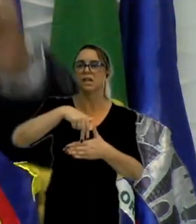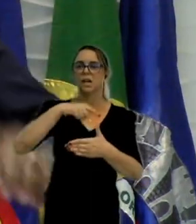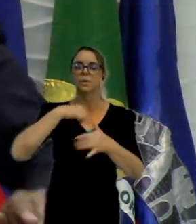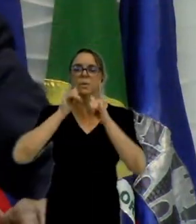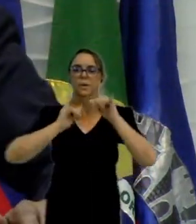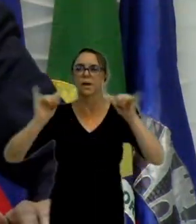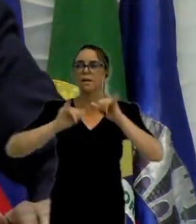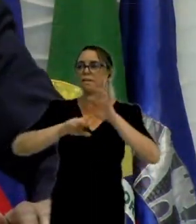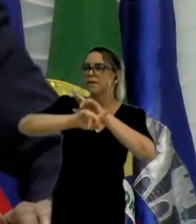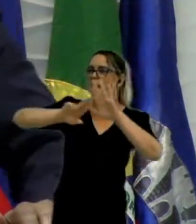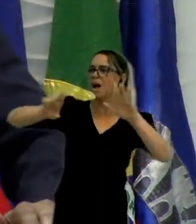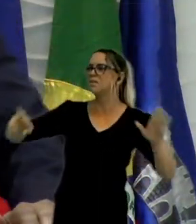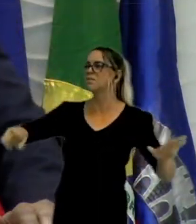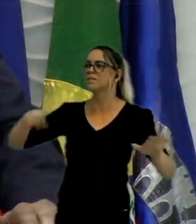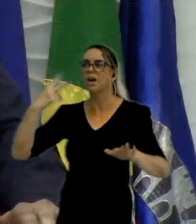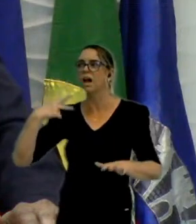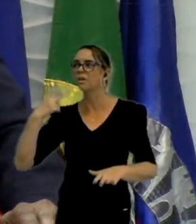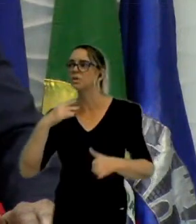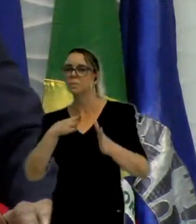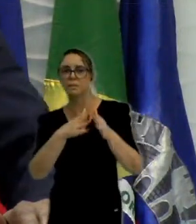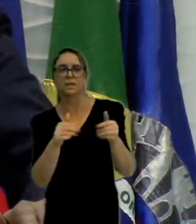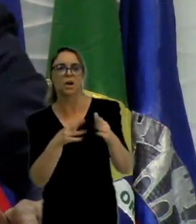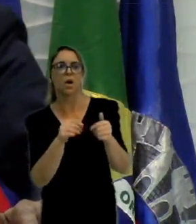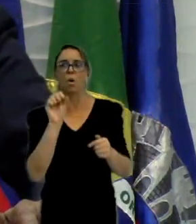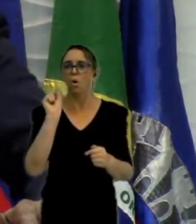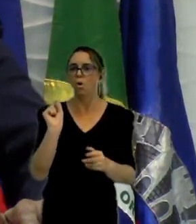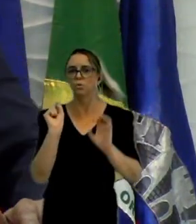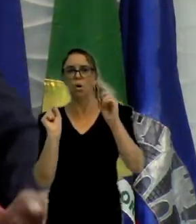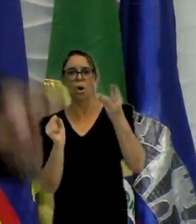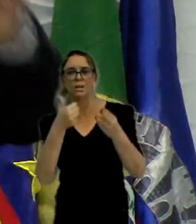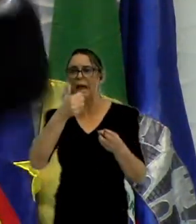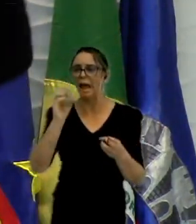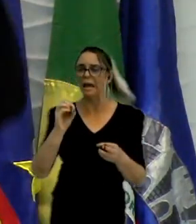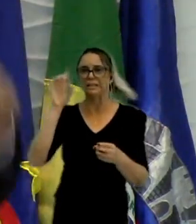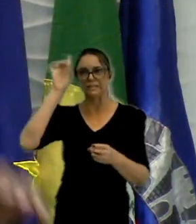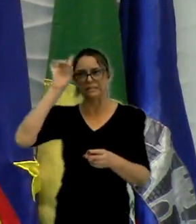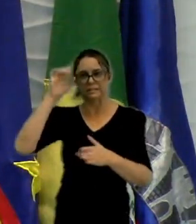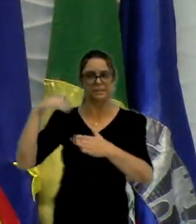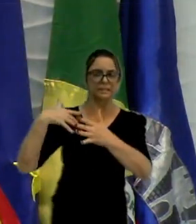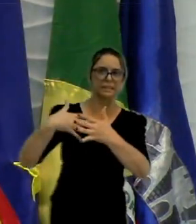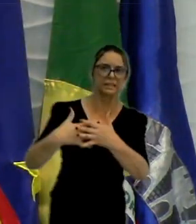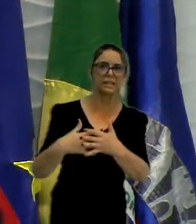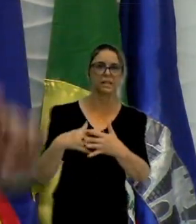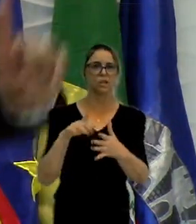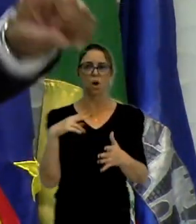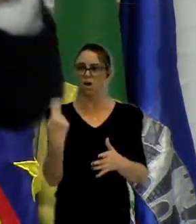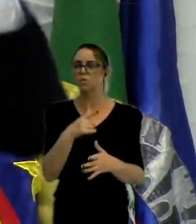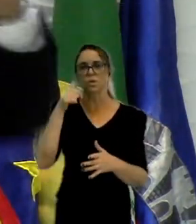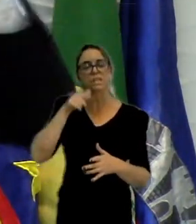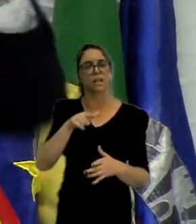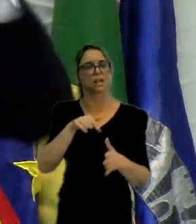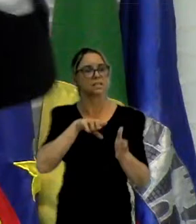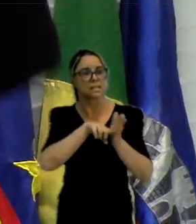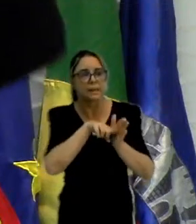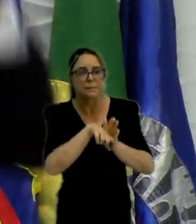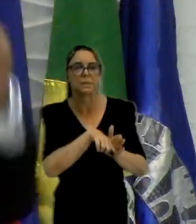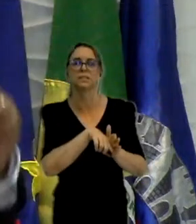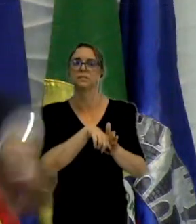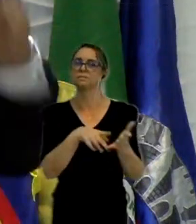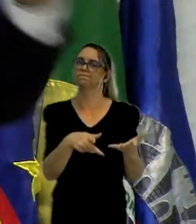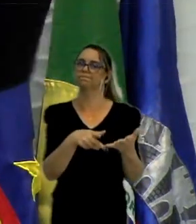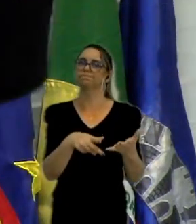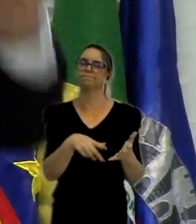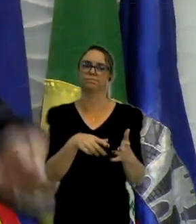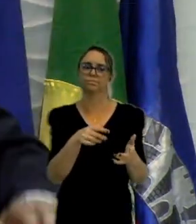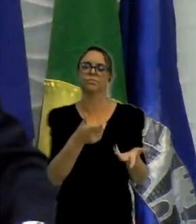pediam a mim, com 8, 10 dias, com o governo Paulo Câmara, nós arrumávamos uma ressonância. Hoje você passa um ano